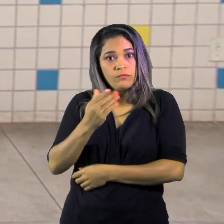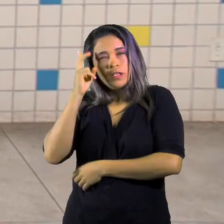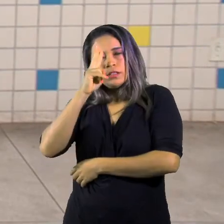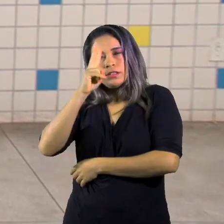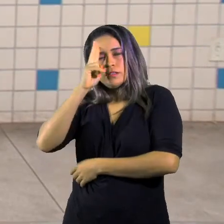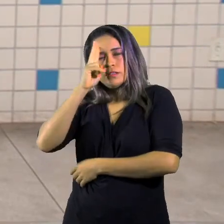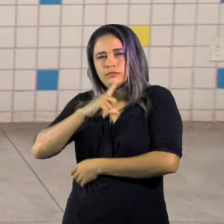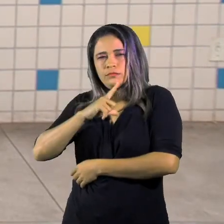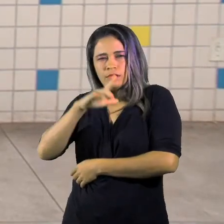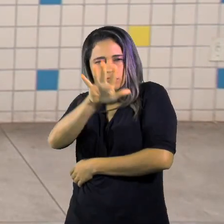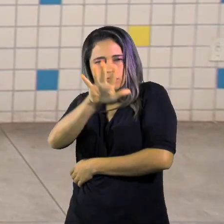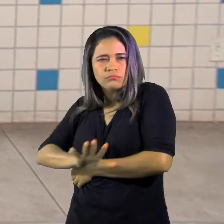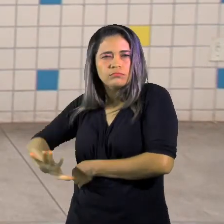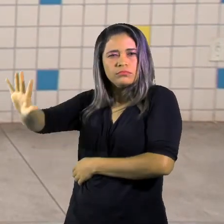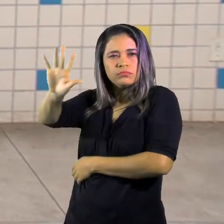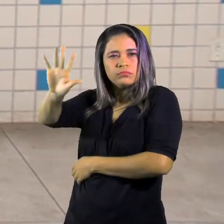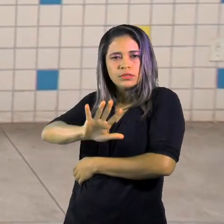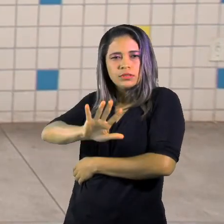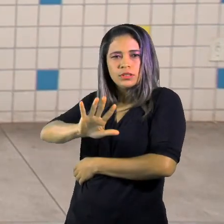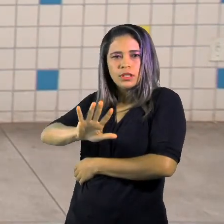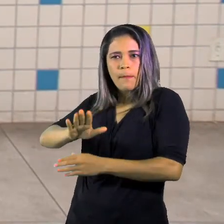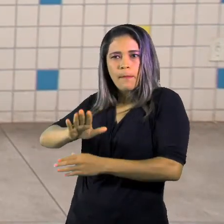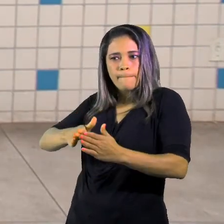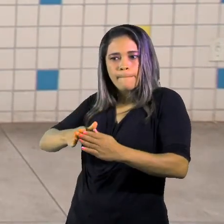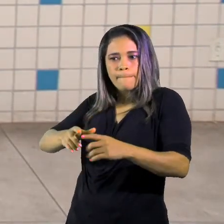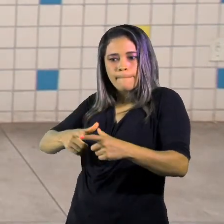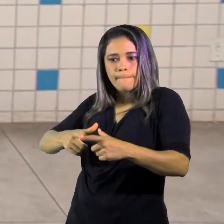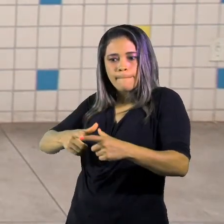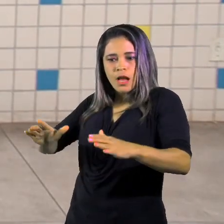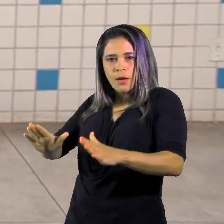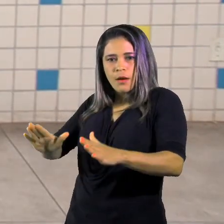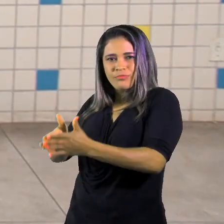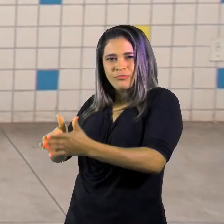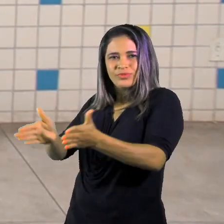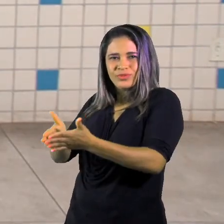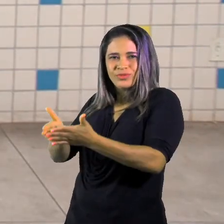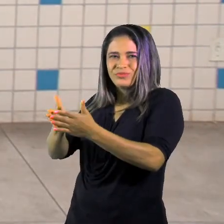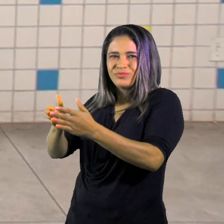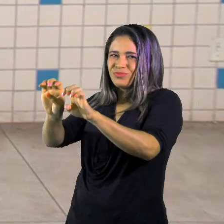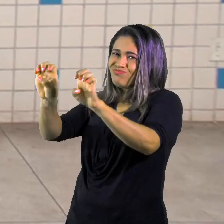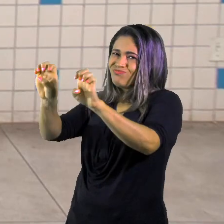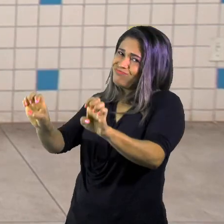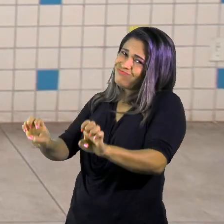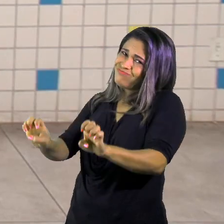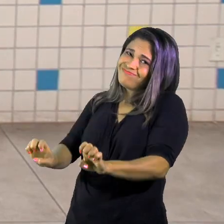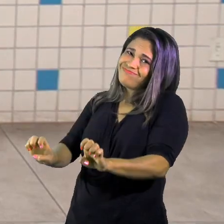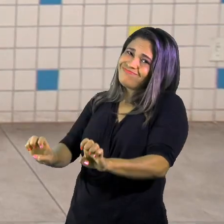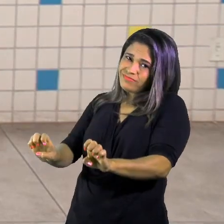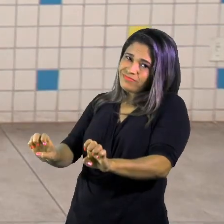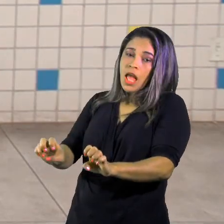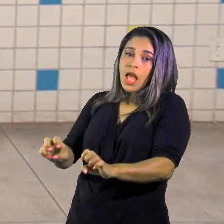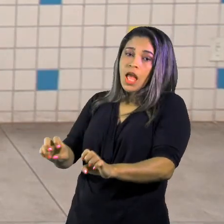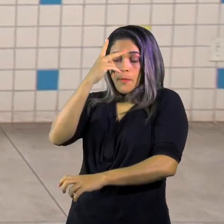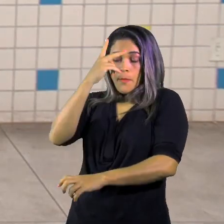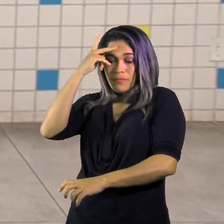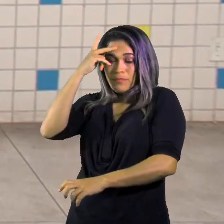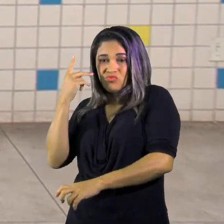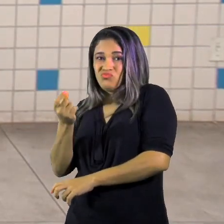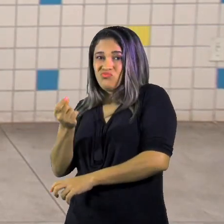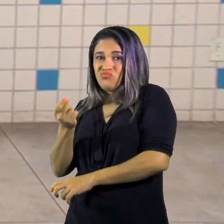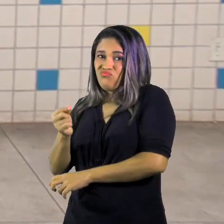existem regiões que são mais pobres, menos estruturadas, e as pessoas que têm uma renda menor